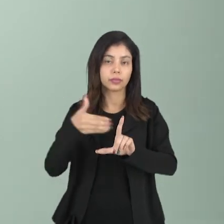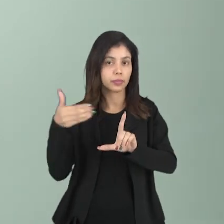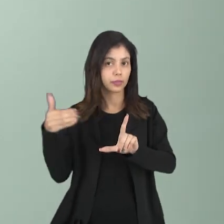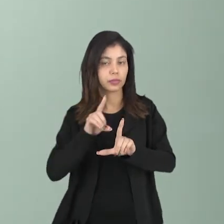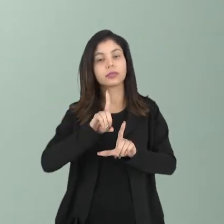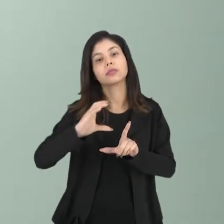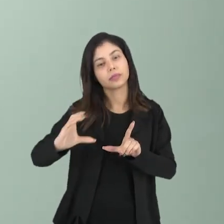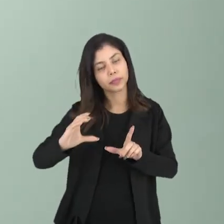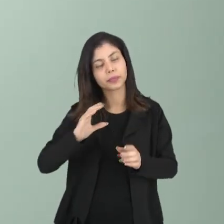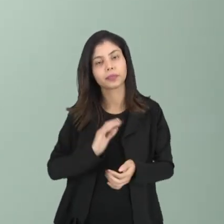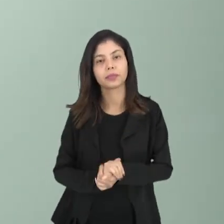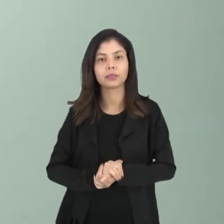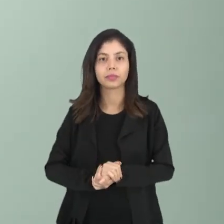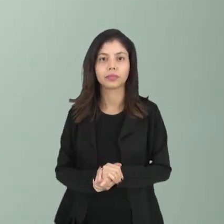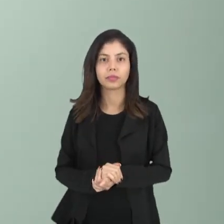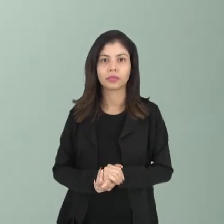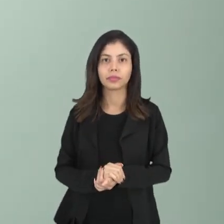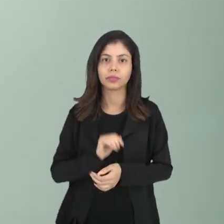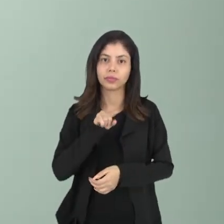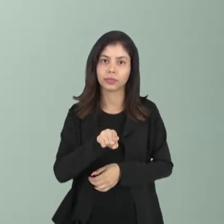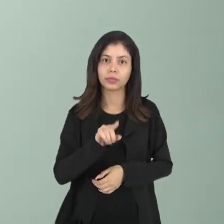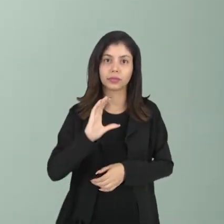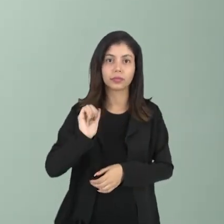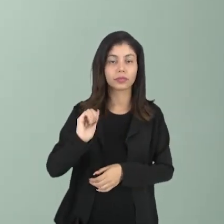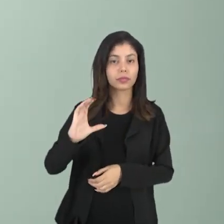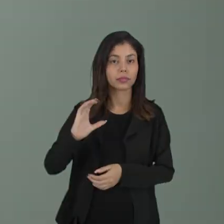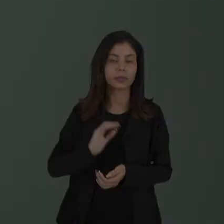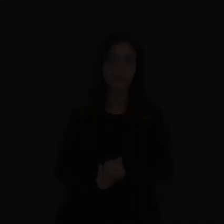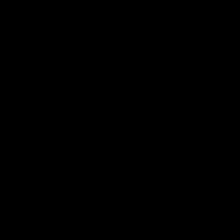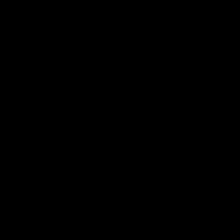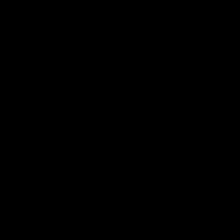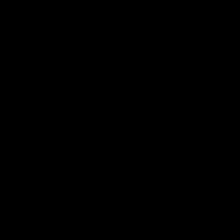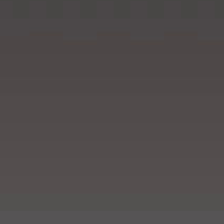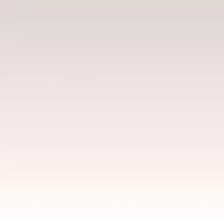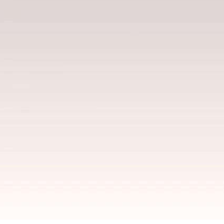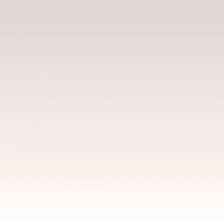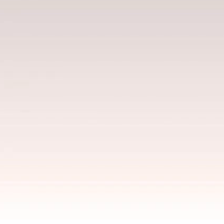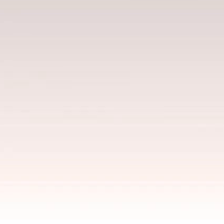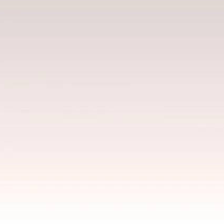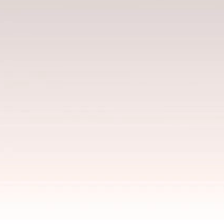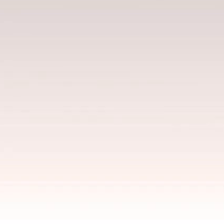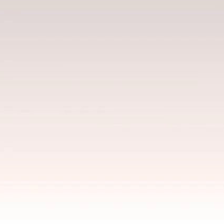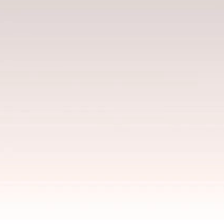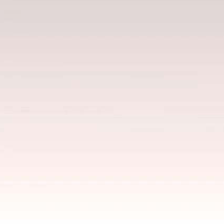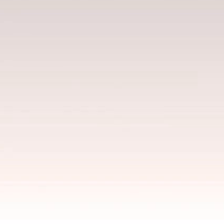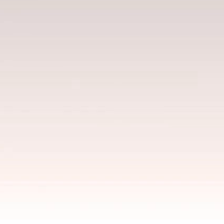acessar a plataforma eduque.ac.